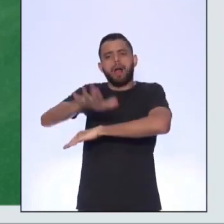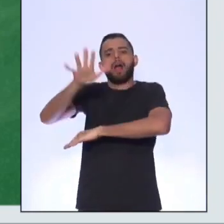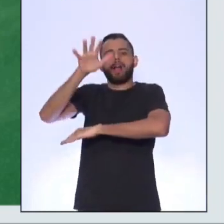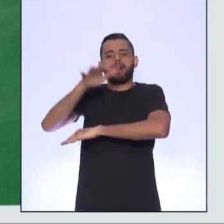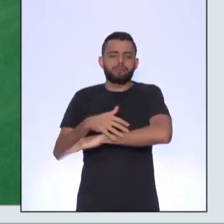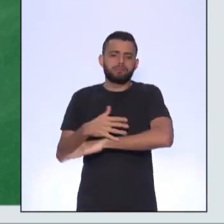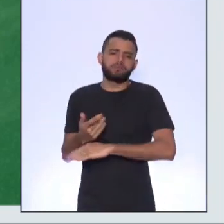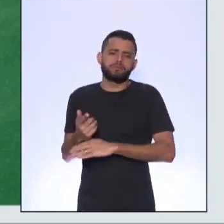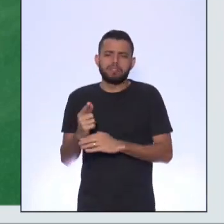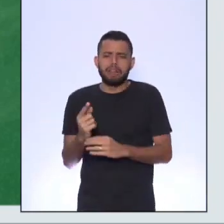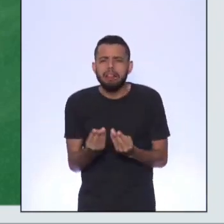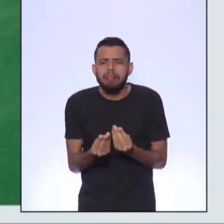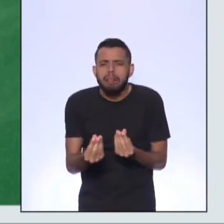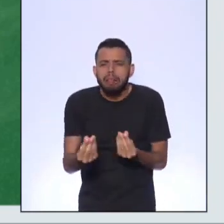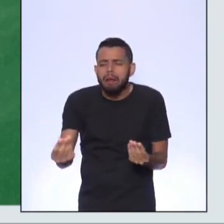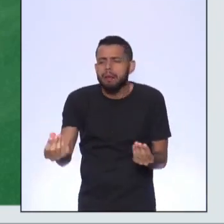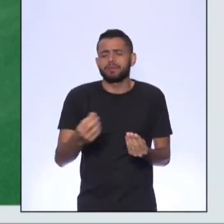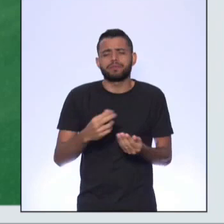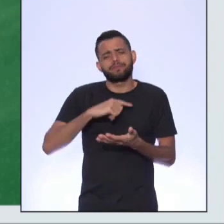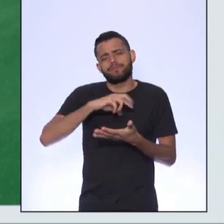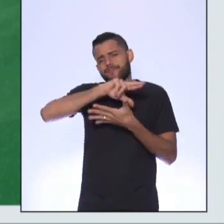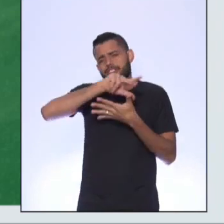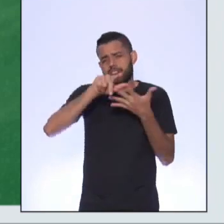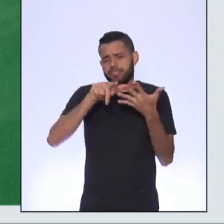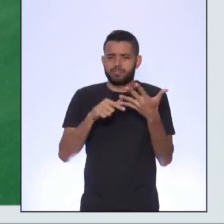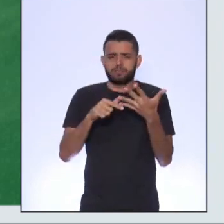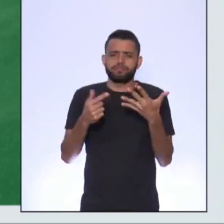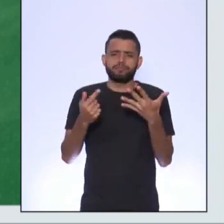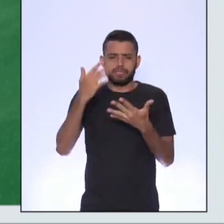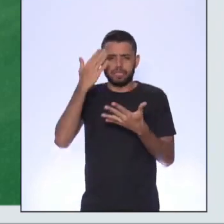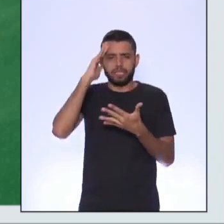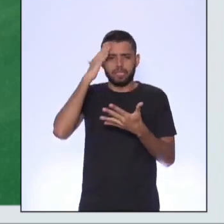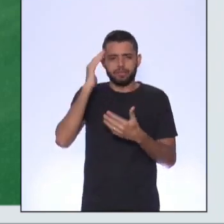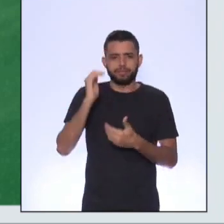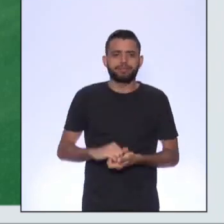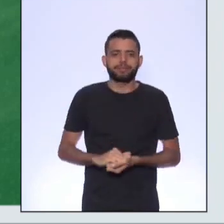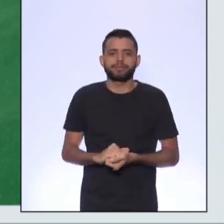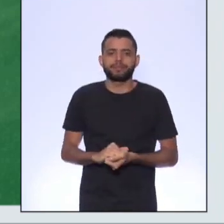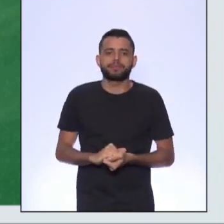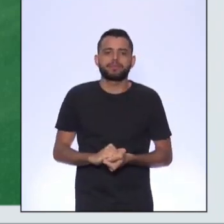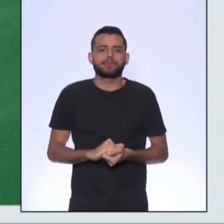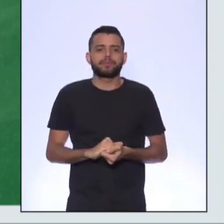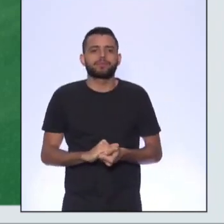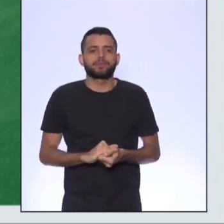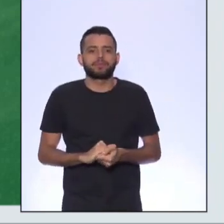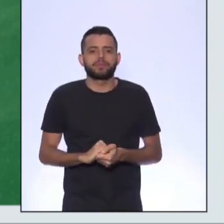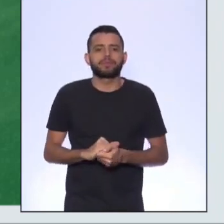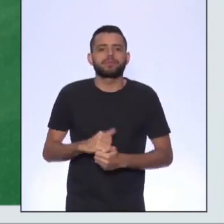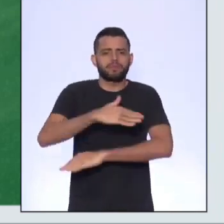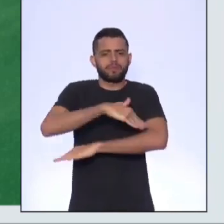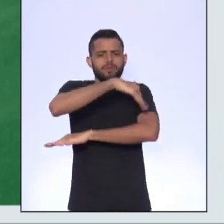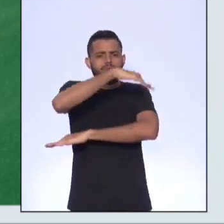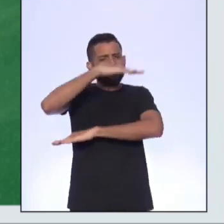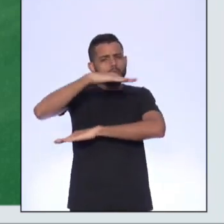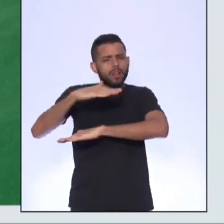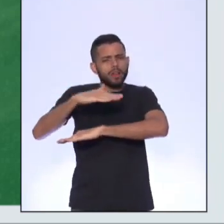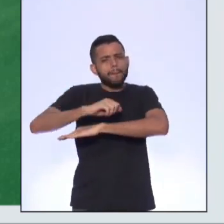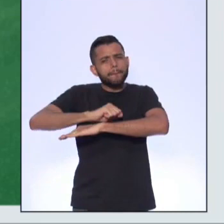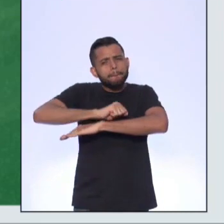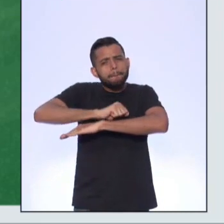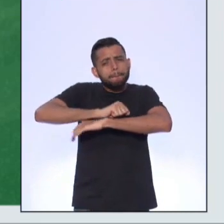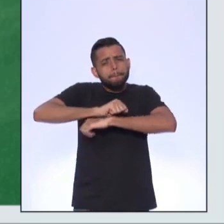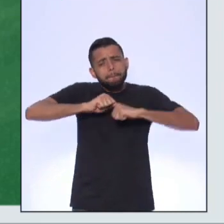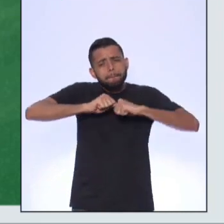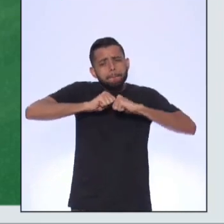foi a lama. Eu tenho várias possibilidades de entender isso aqui. Rompe-se uma barragem e vem arrastando tudo